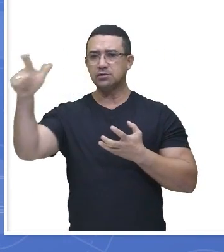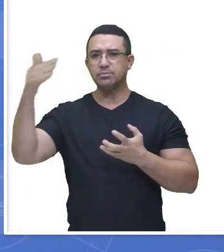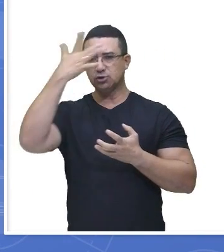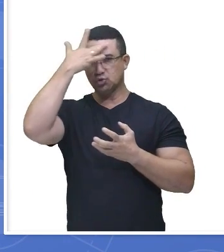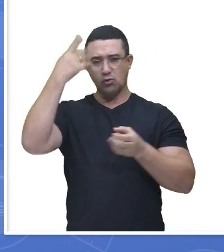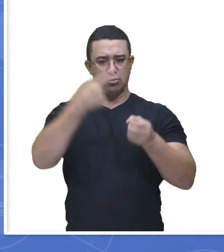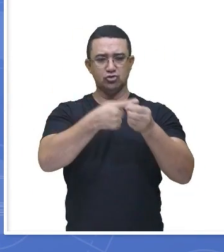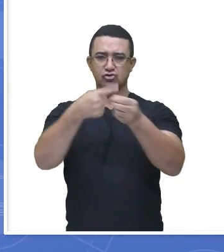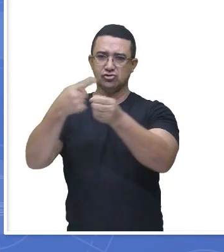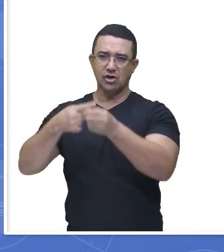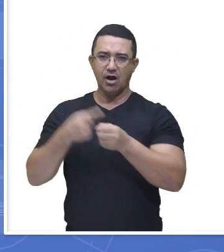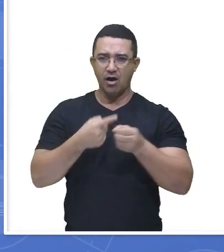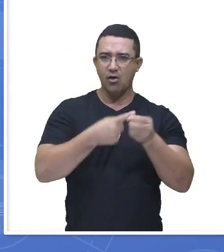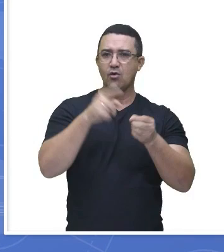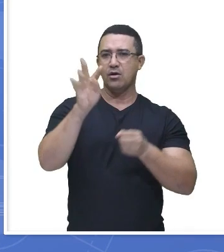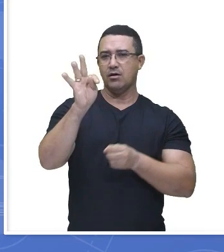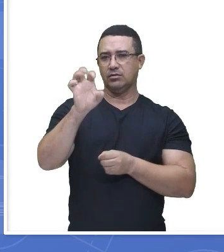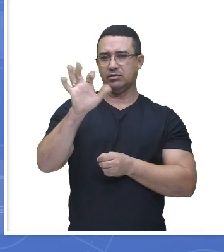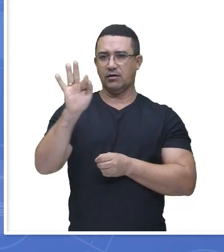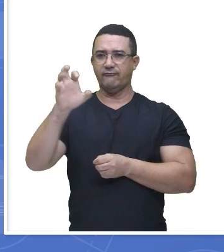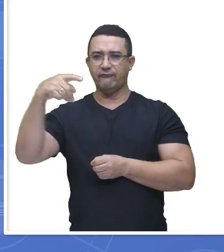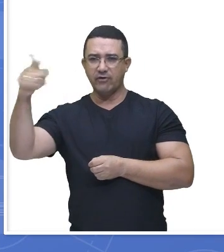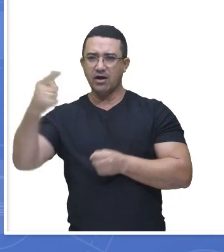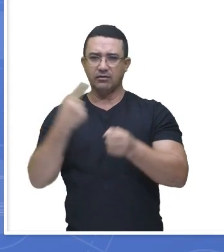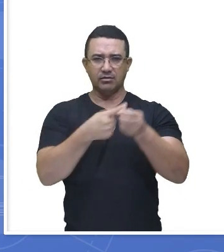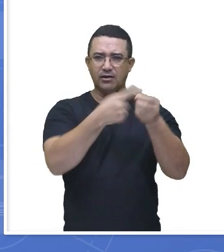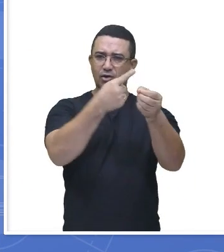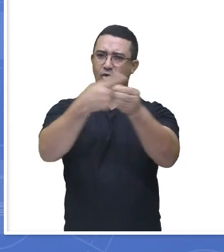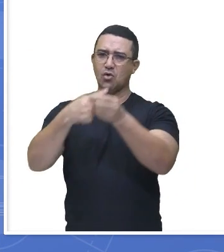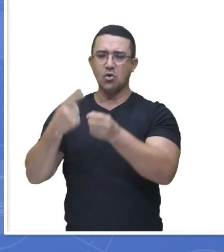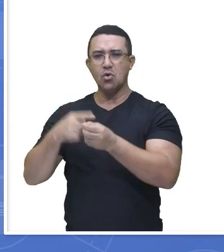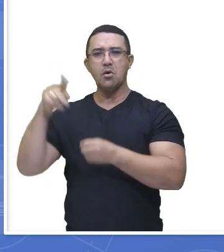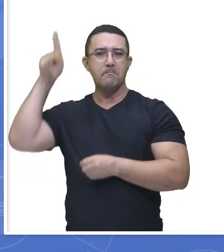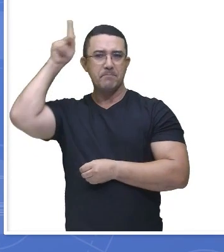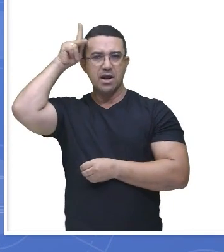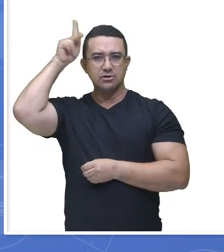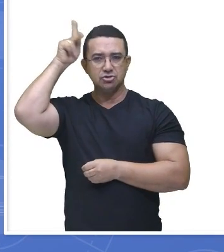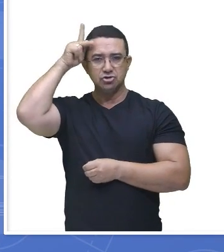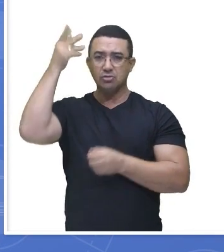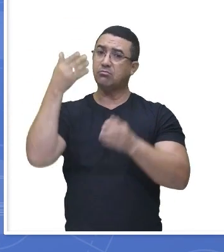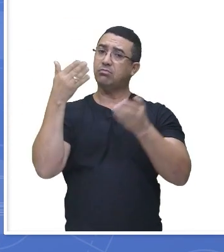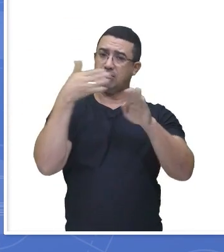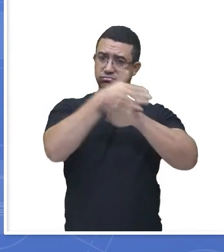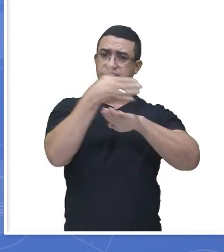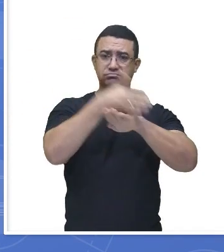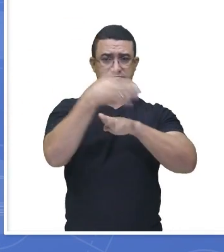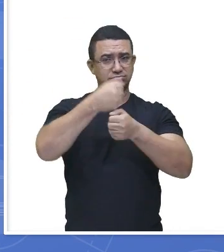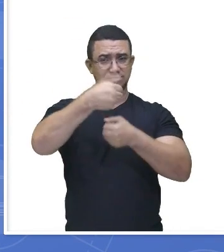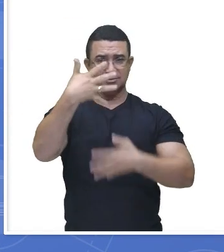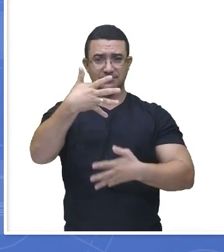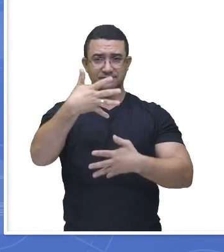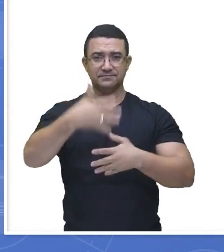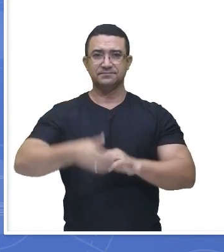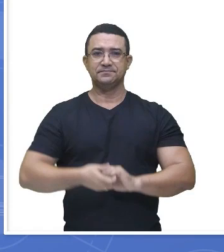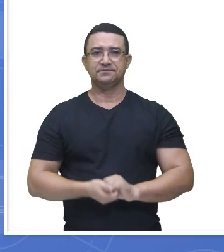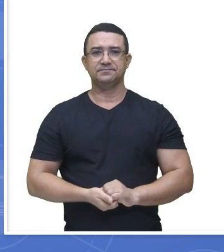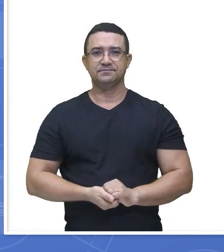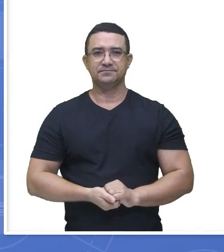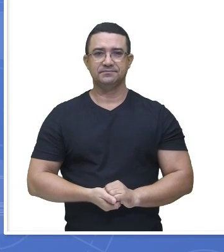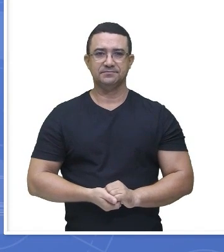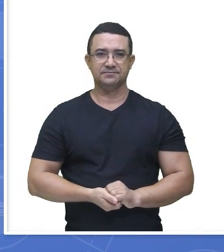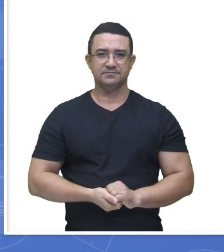interiores, Tefé, de vários interiores aí, Parintins, né? Vamos lá participar, todo mundo.